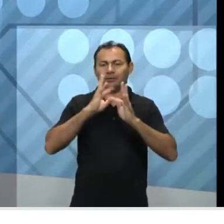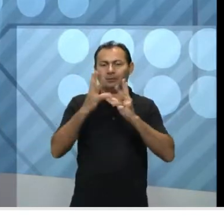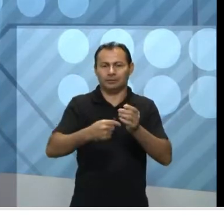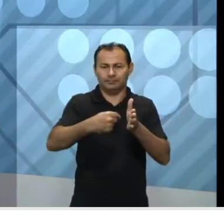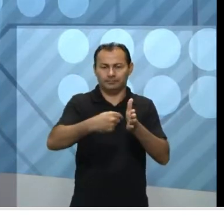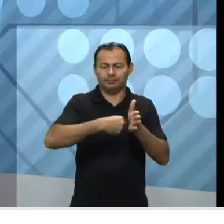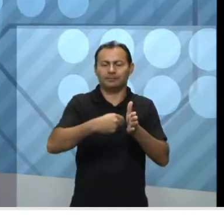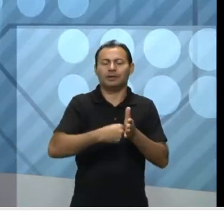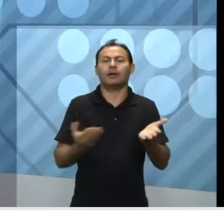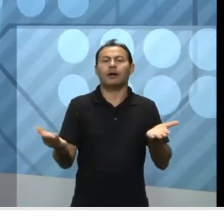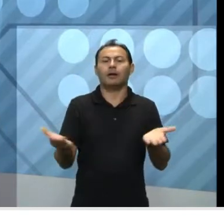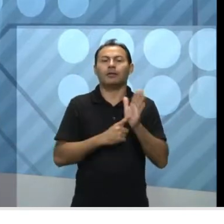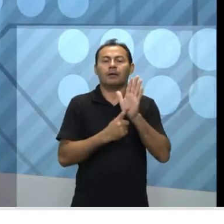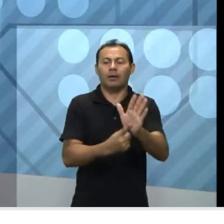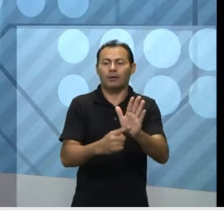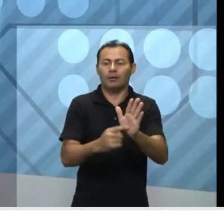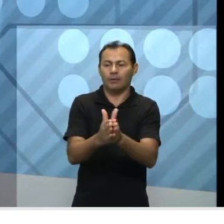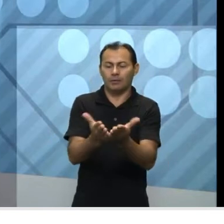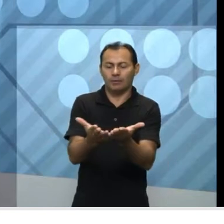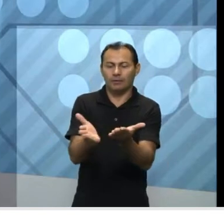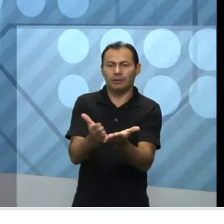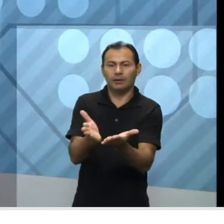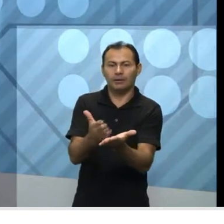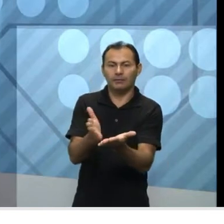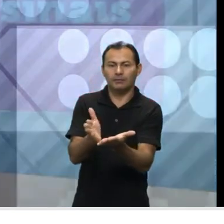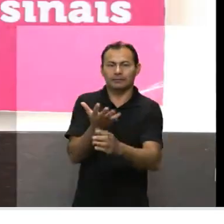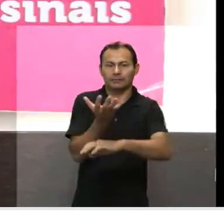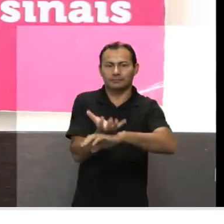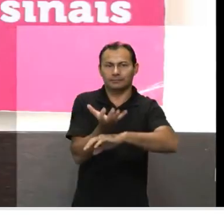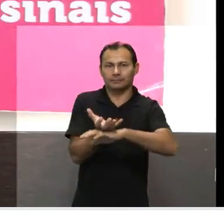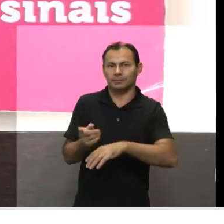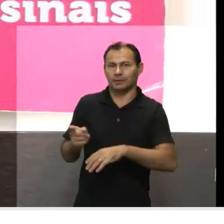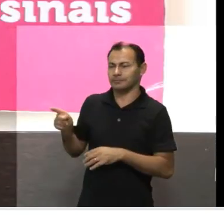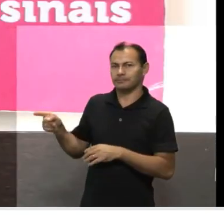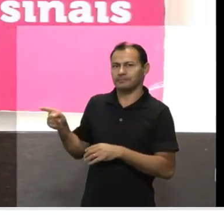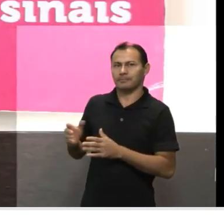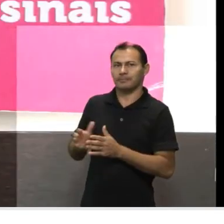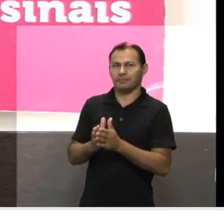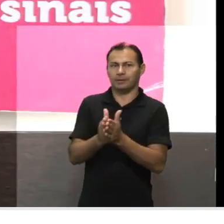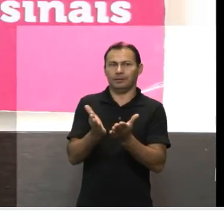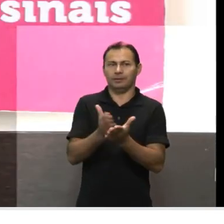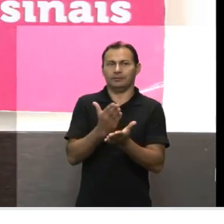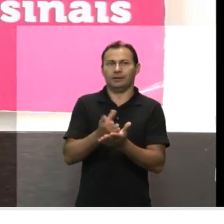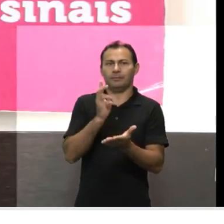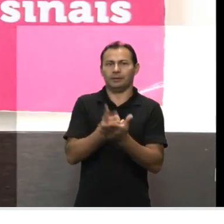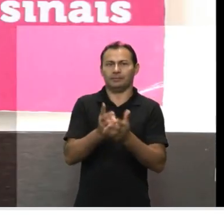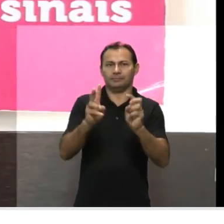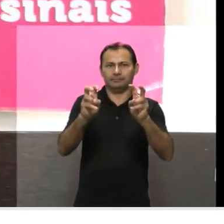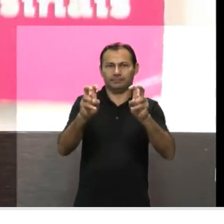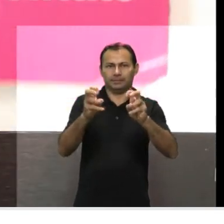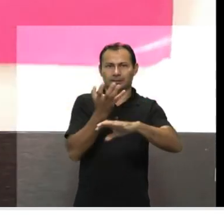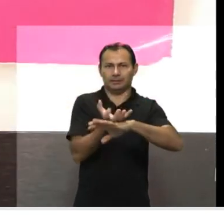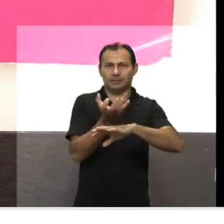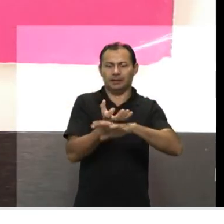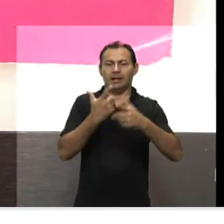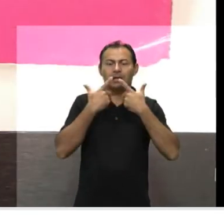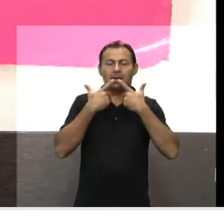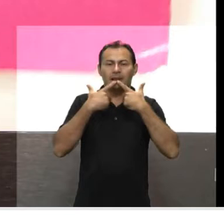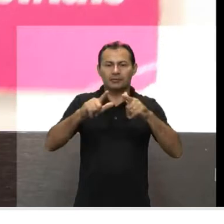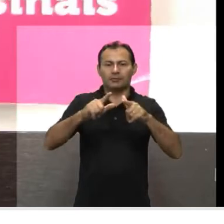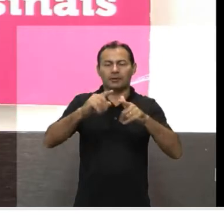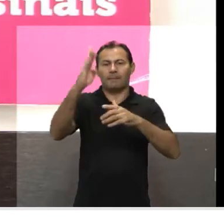disciplina. Eu quero apresentar agora o livro da disciplina na Câmara de Documentos. Então, o livro tem o mesmo título da disciplina, Língua